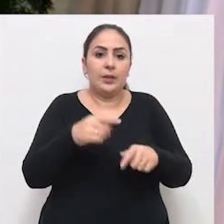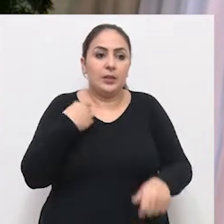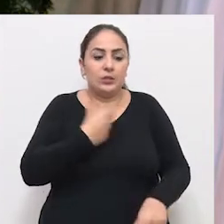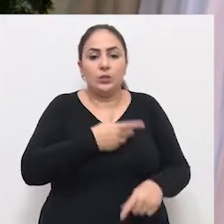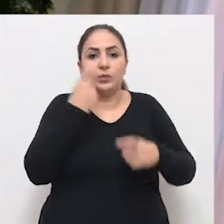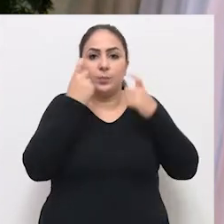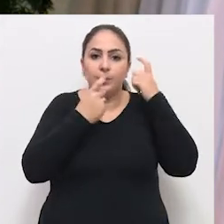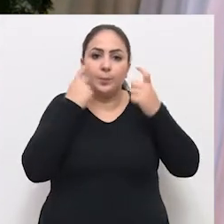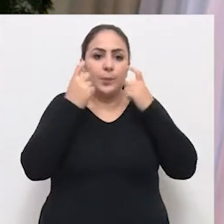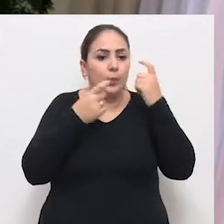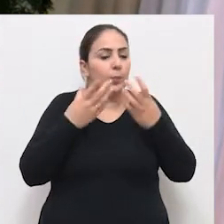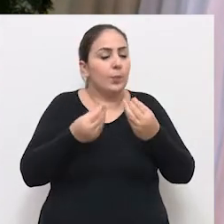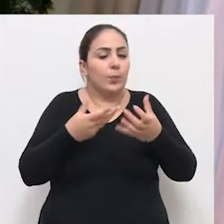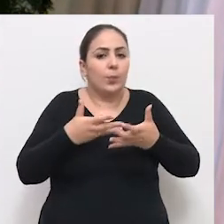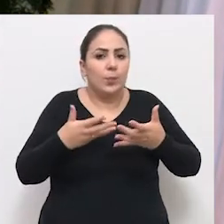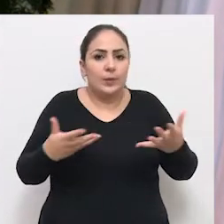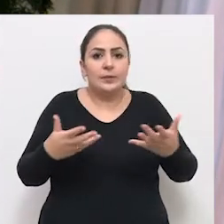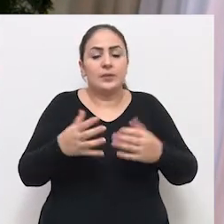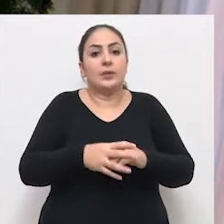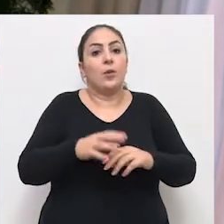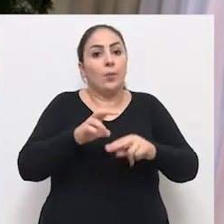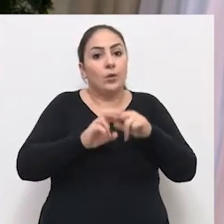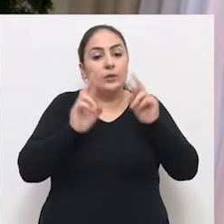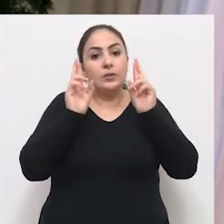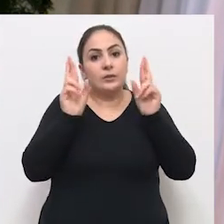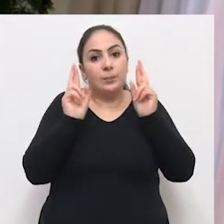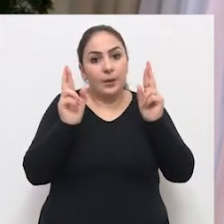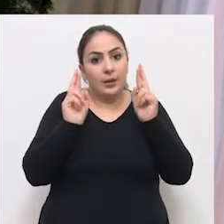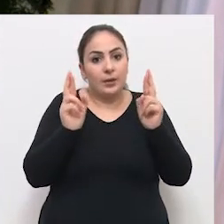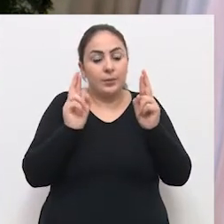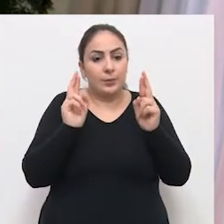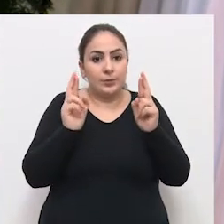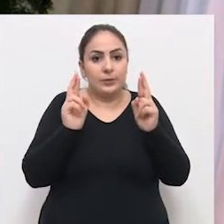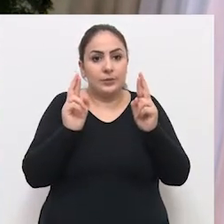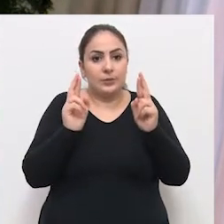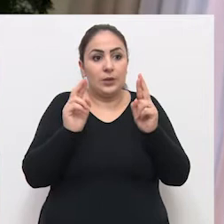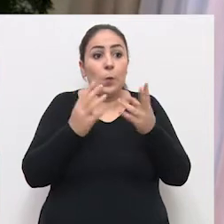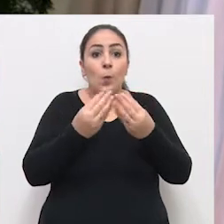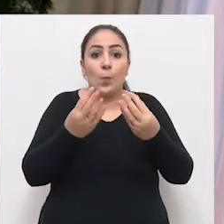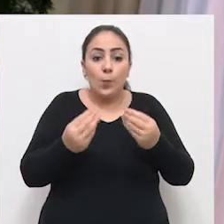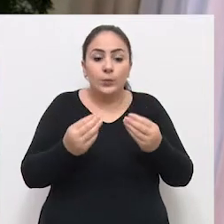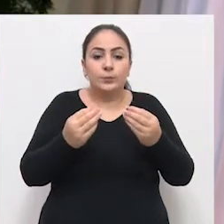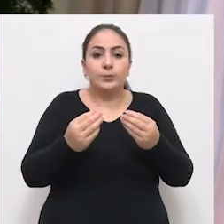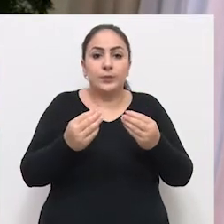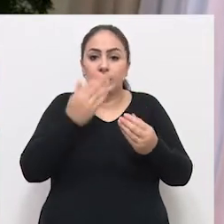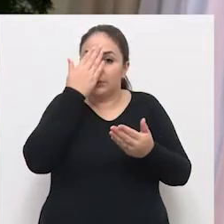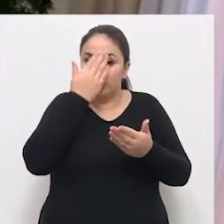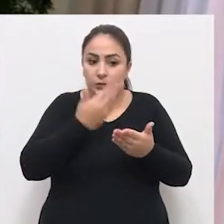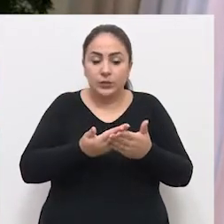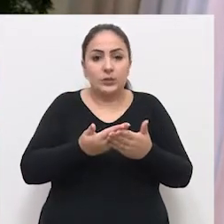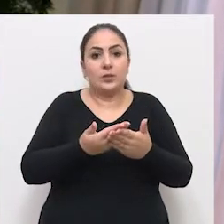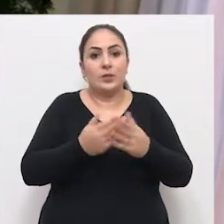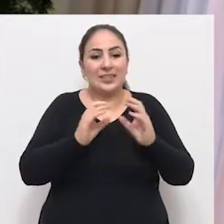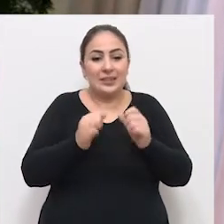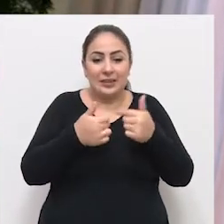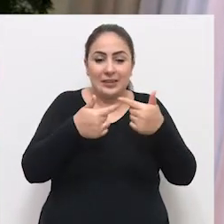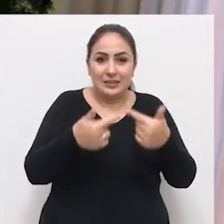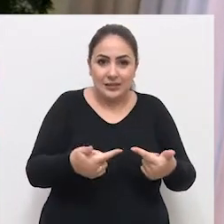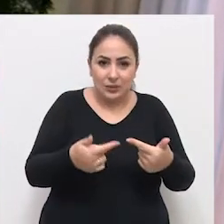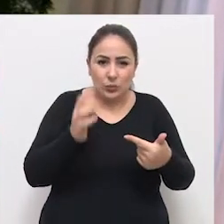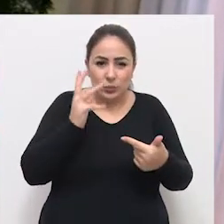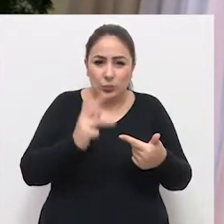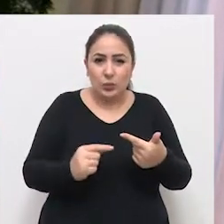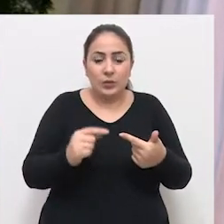e aí é que nos preocupa bastante. Então, esperamos que, com bastante otimismo, acreditando